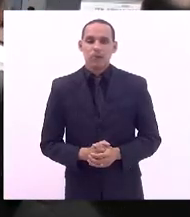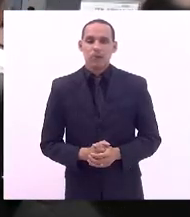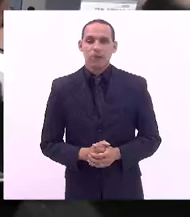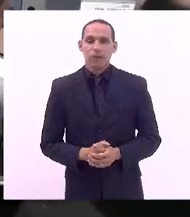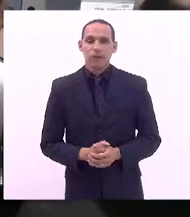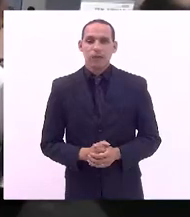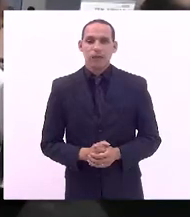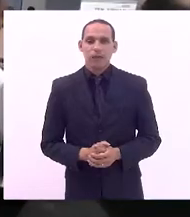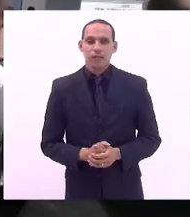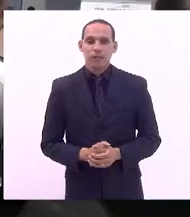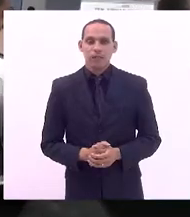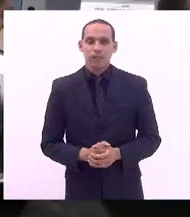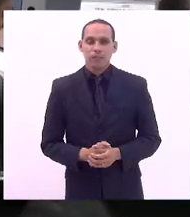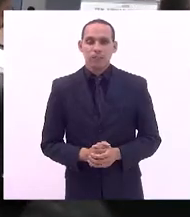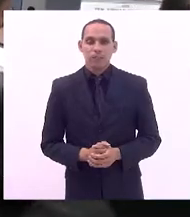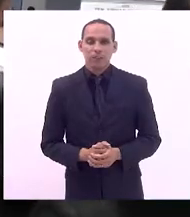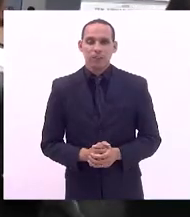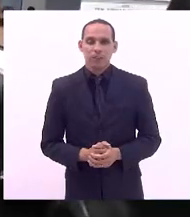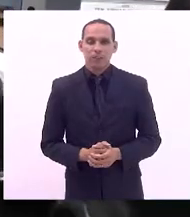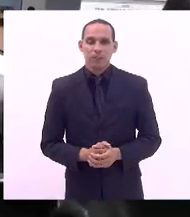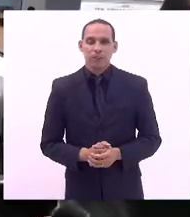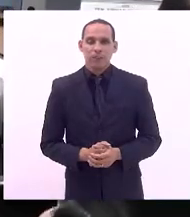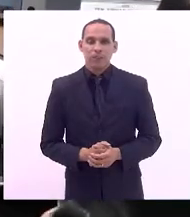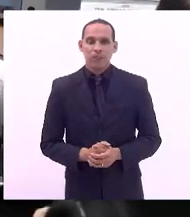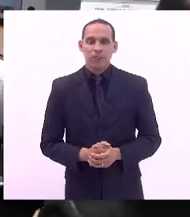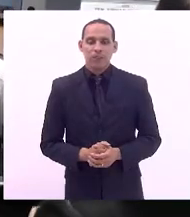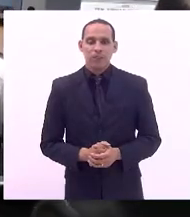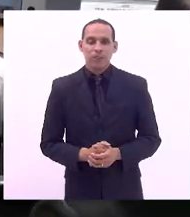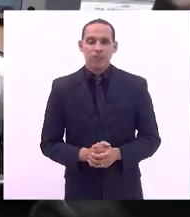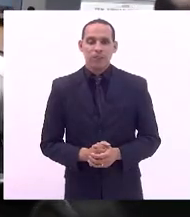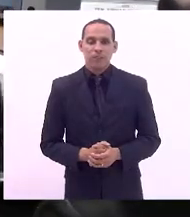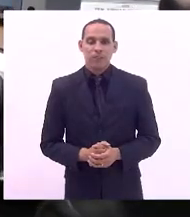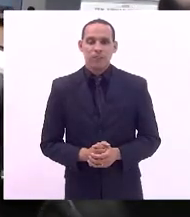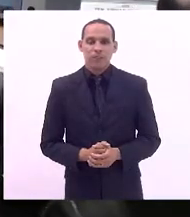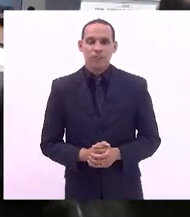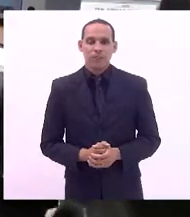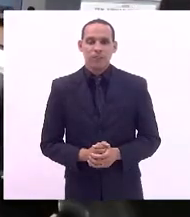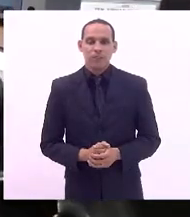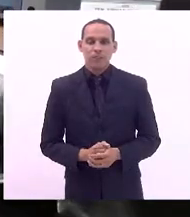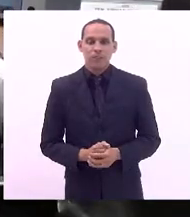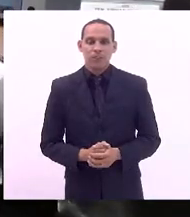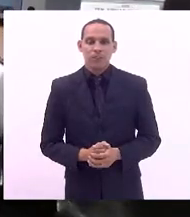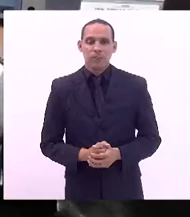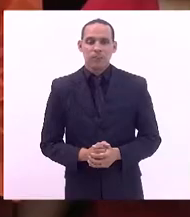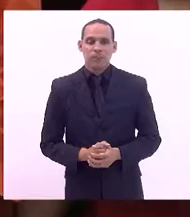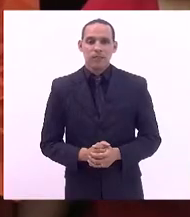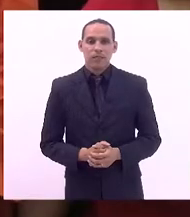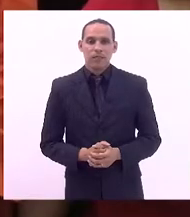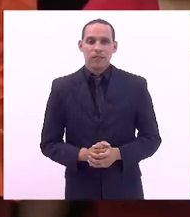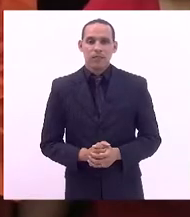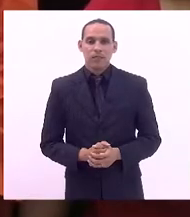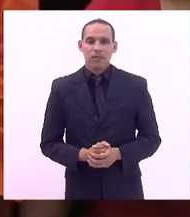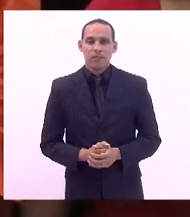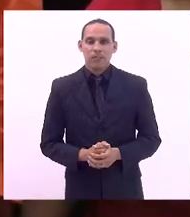E aí E aí E aí